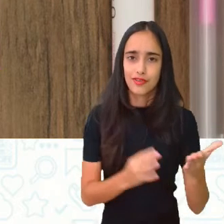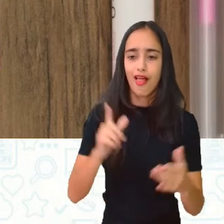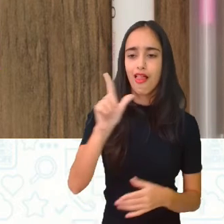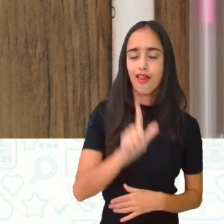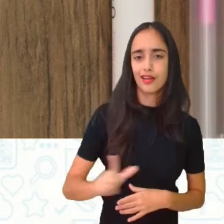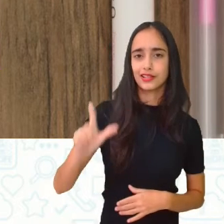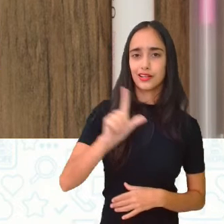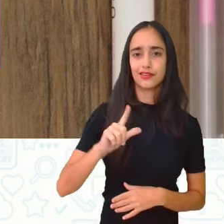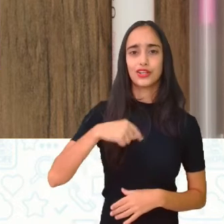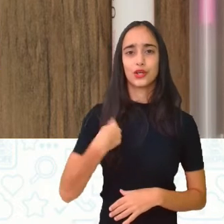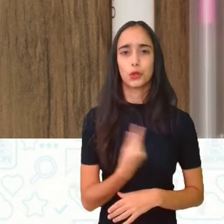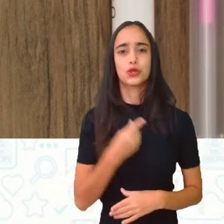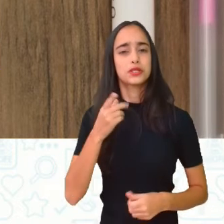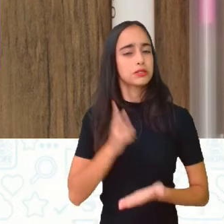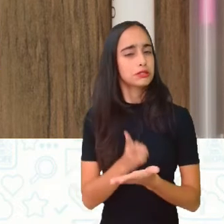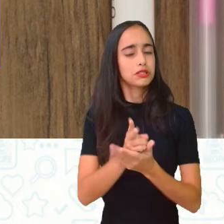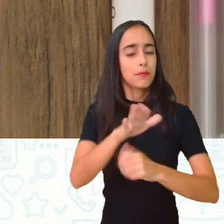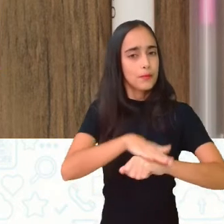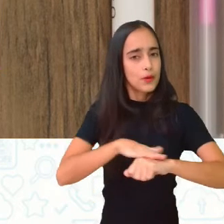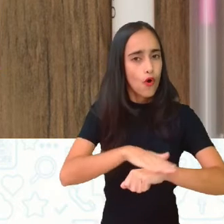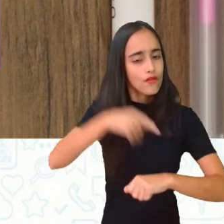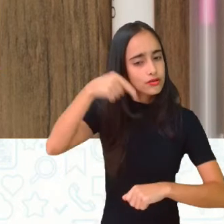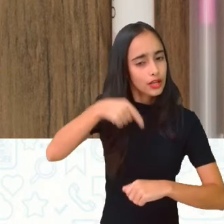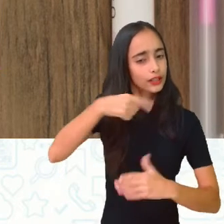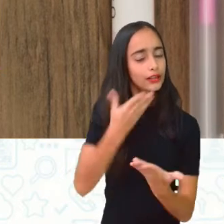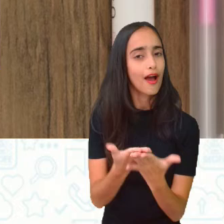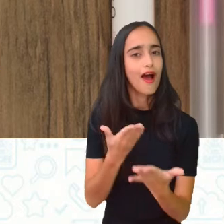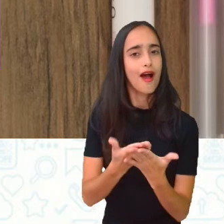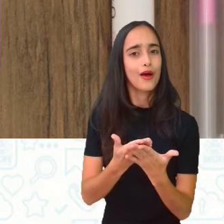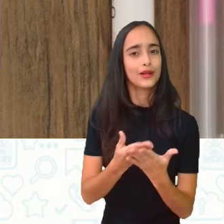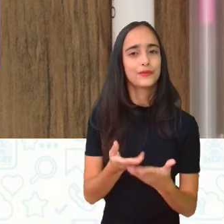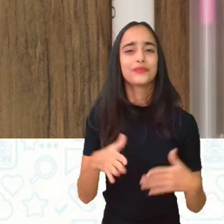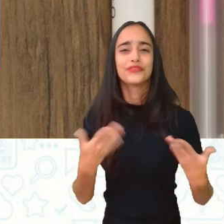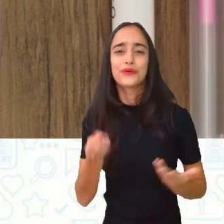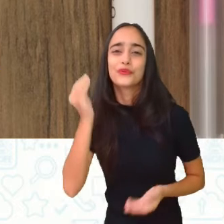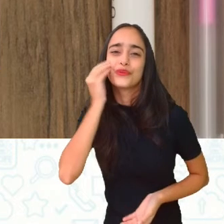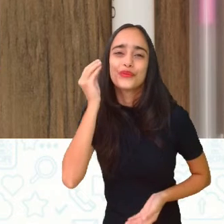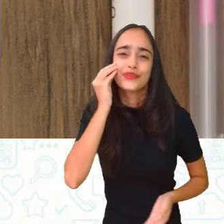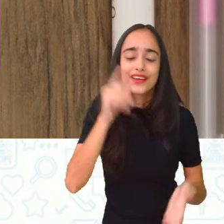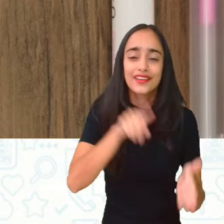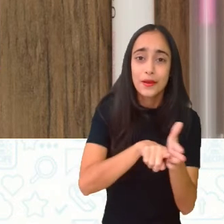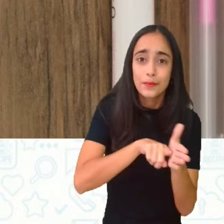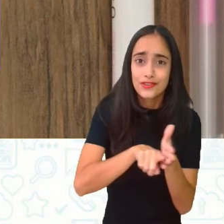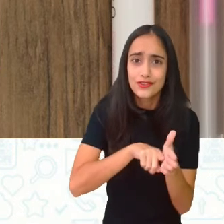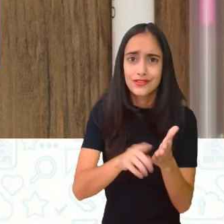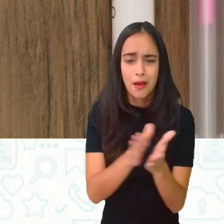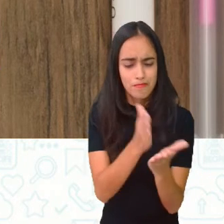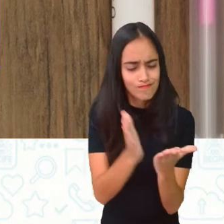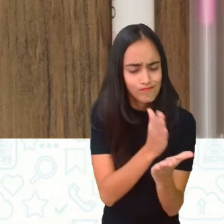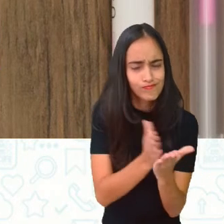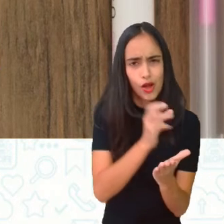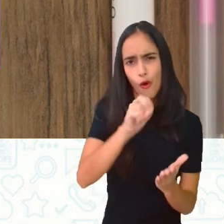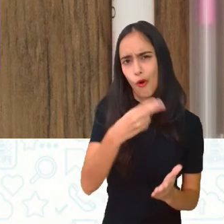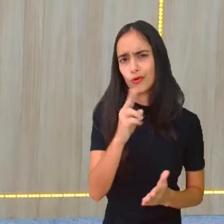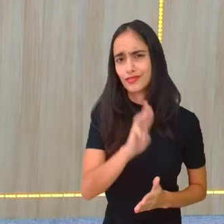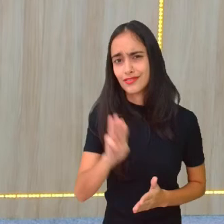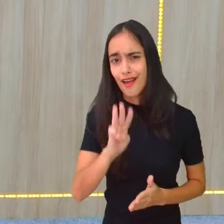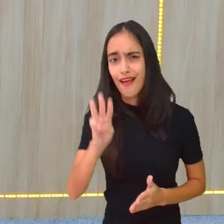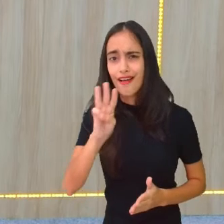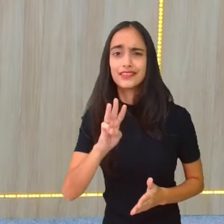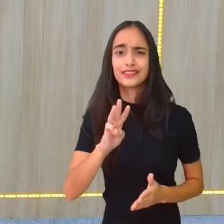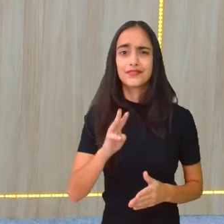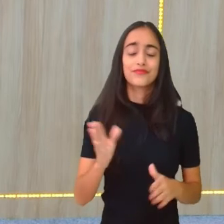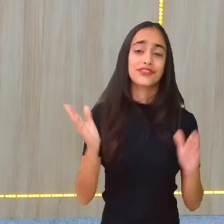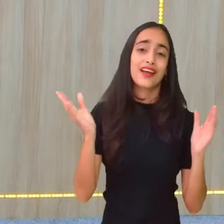deles aqui na aula. Então, tenta aí pesquisar num site de pesquisa, no livro didático, e faz esse resuminho, tá certo? Eu me